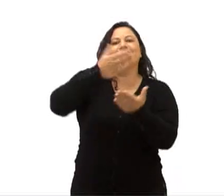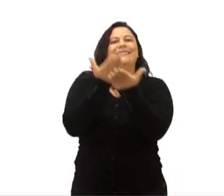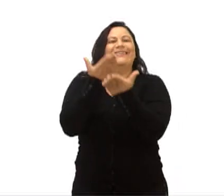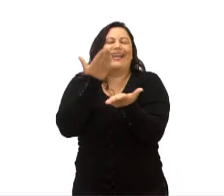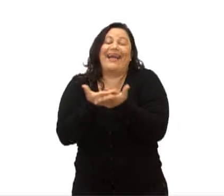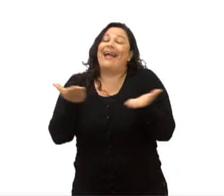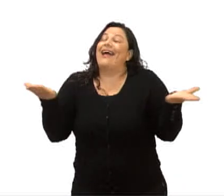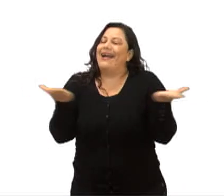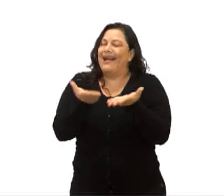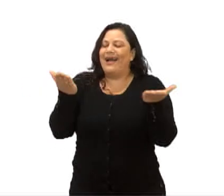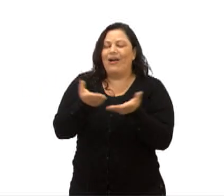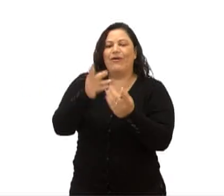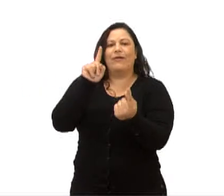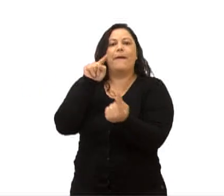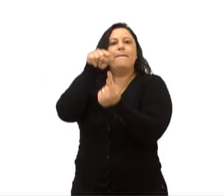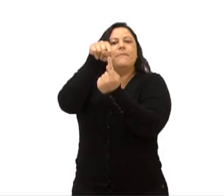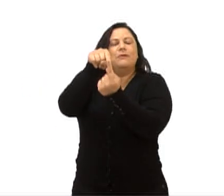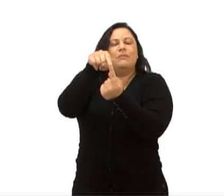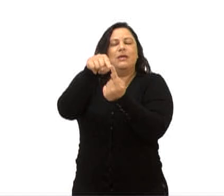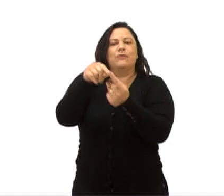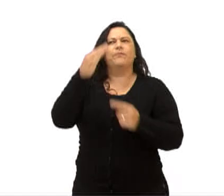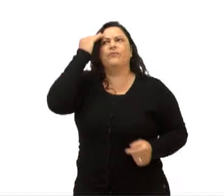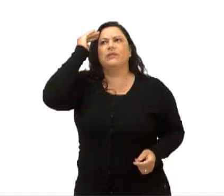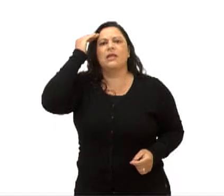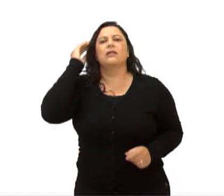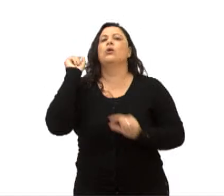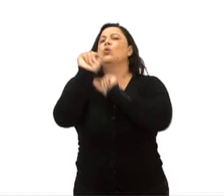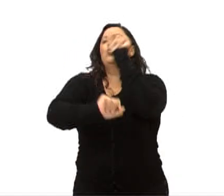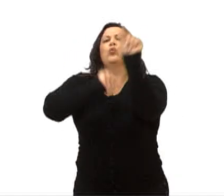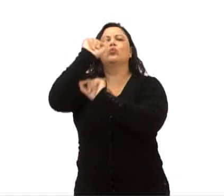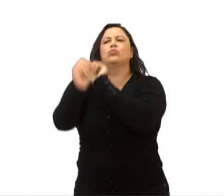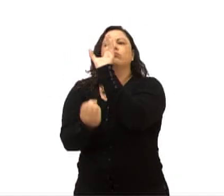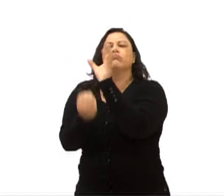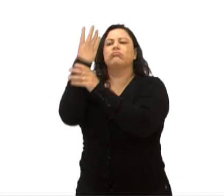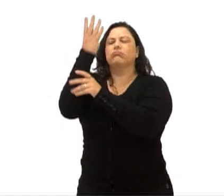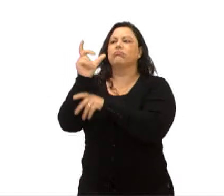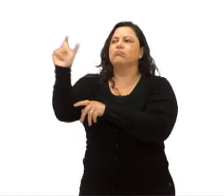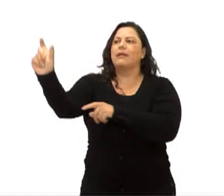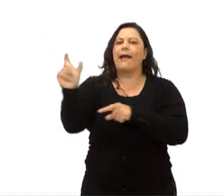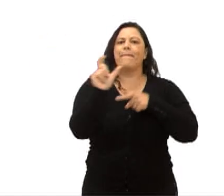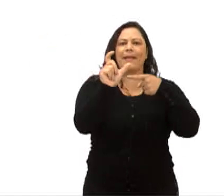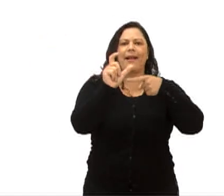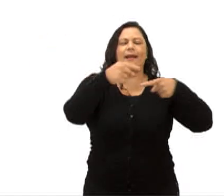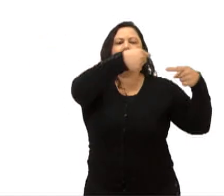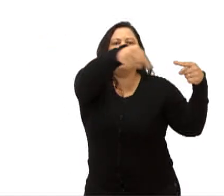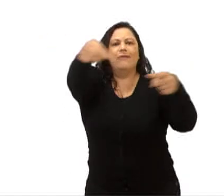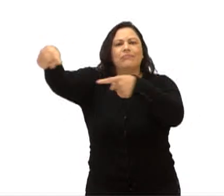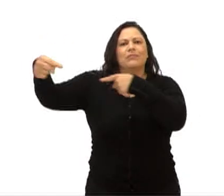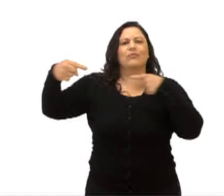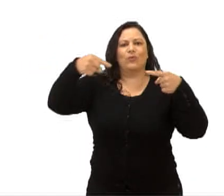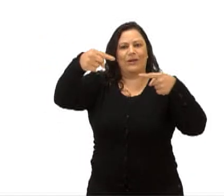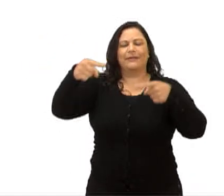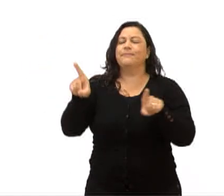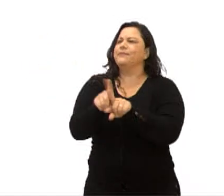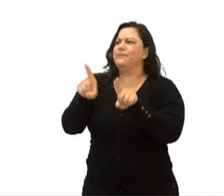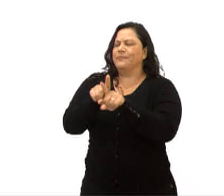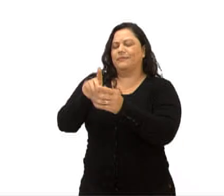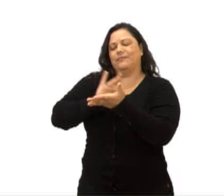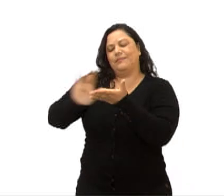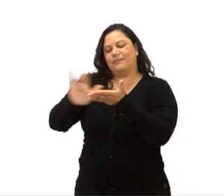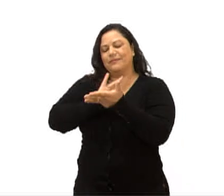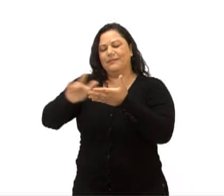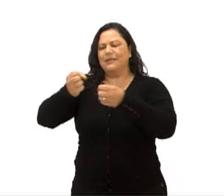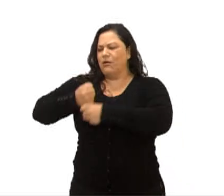objetivo ali, compreender o surgimento da palavra política. Né? Você tem lá a Tamile Silva, a